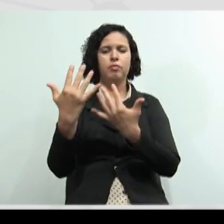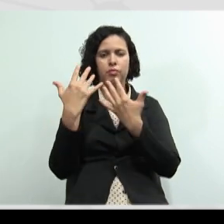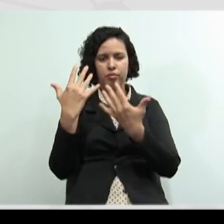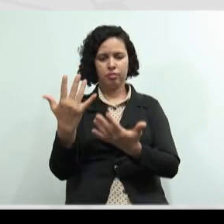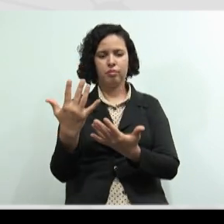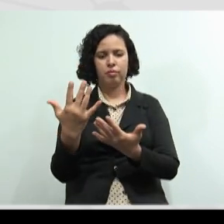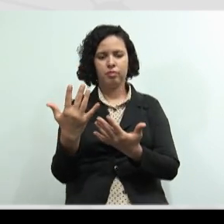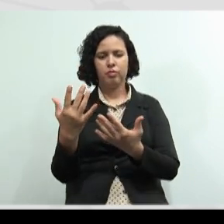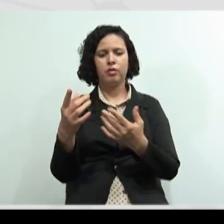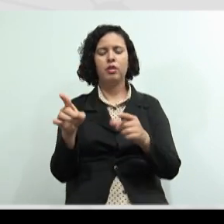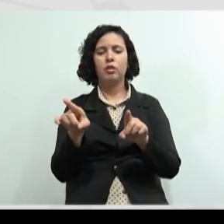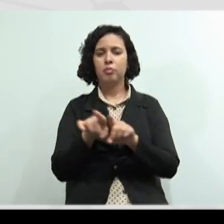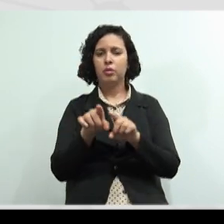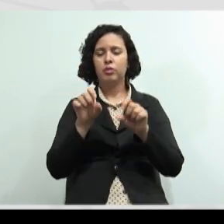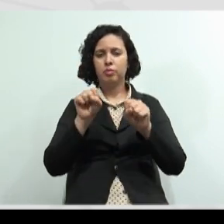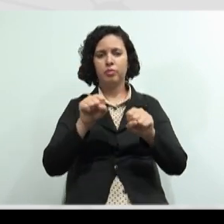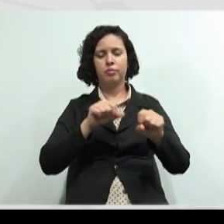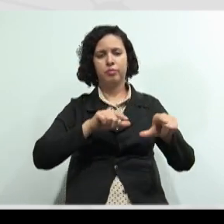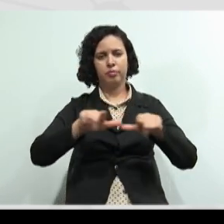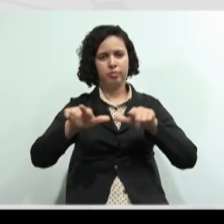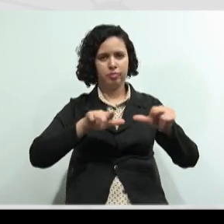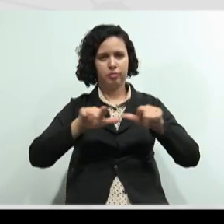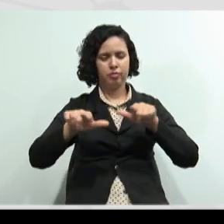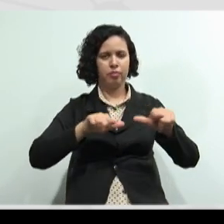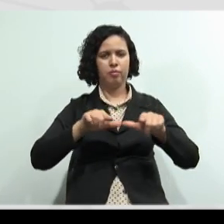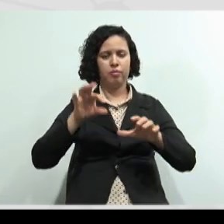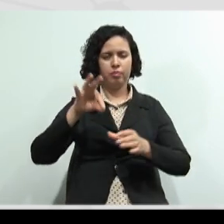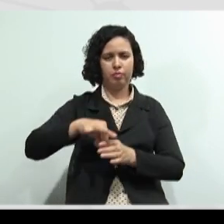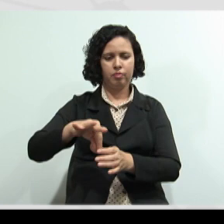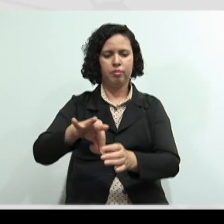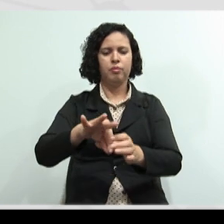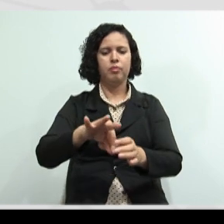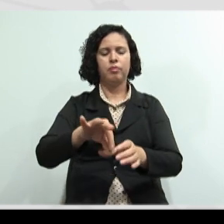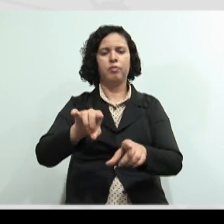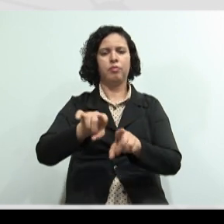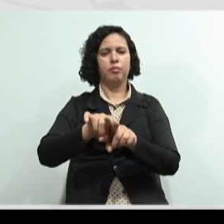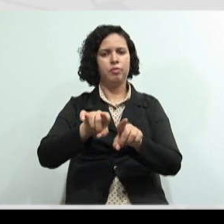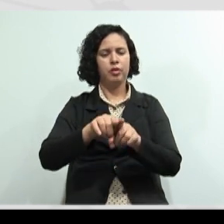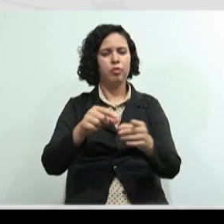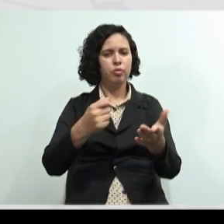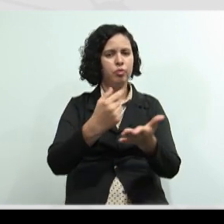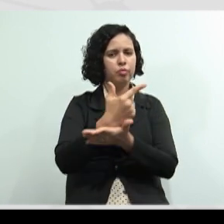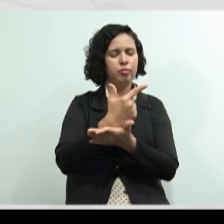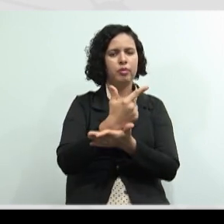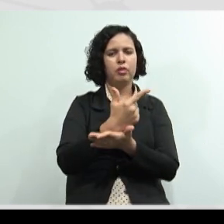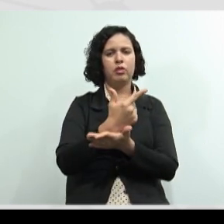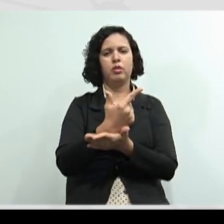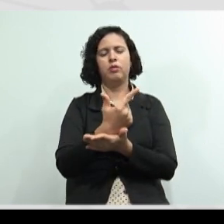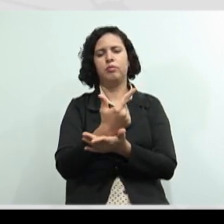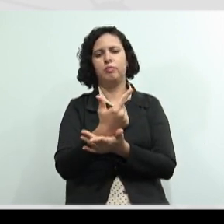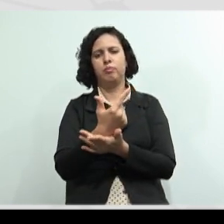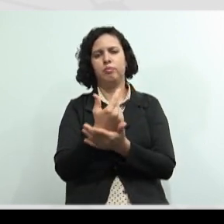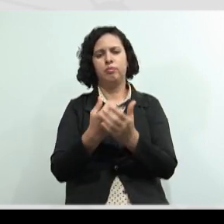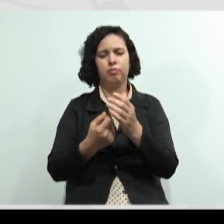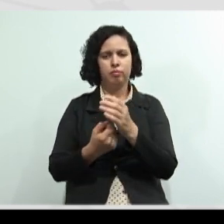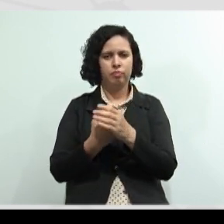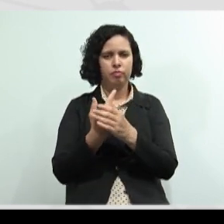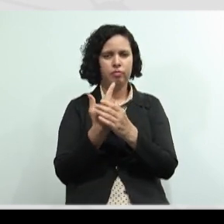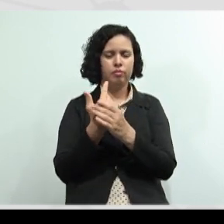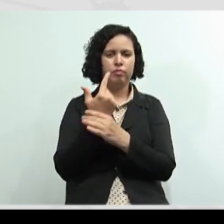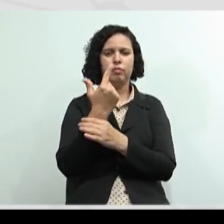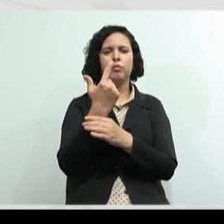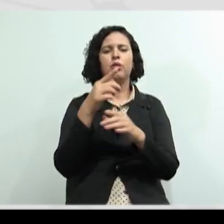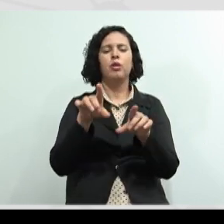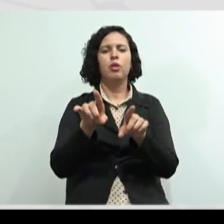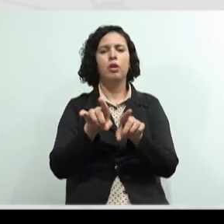produzindo. Pode ter mão de obra para plantar, pode ter custo para comprar sementes ou mudas, pode ter algum custo para limpar a terra.